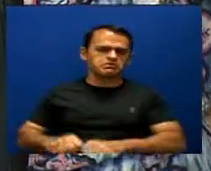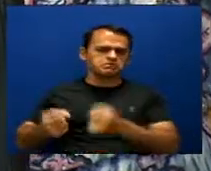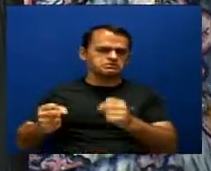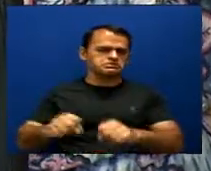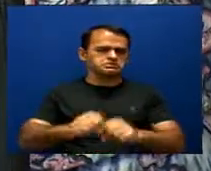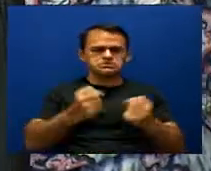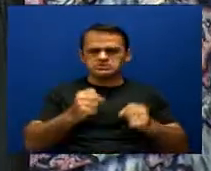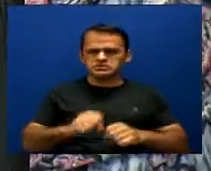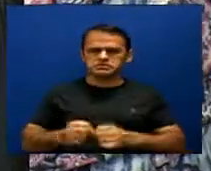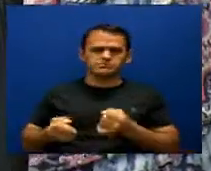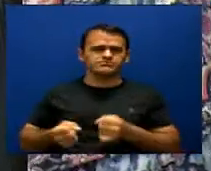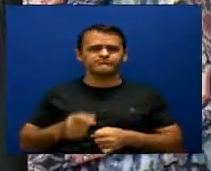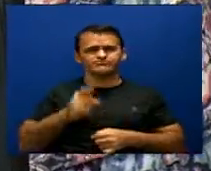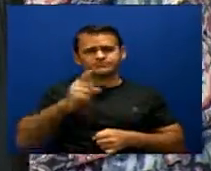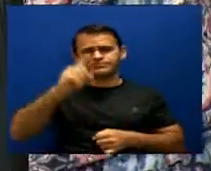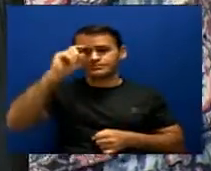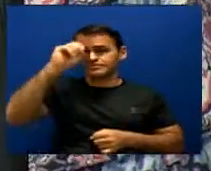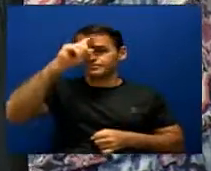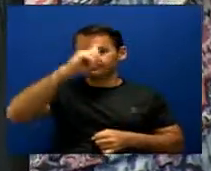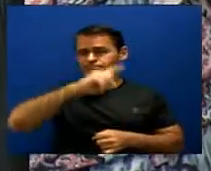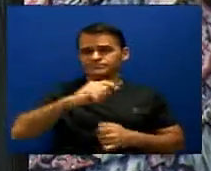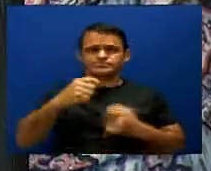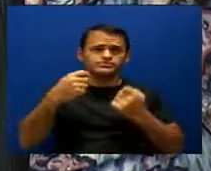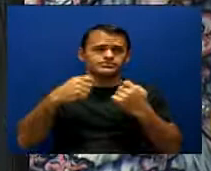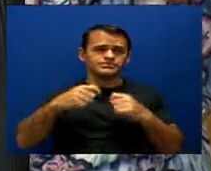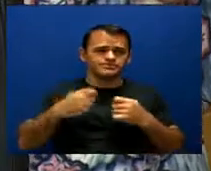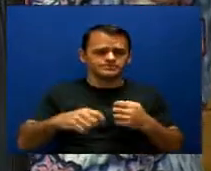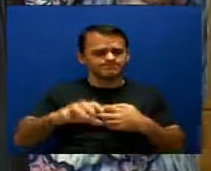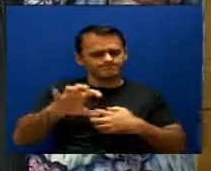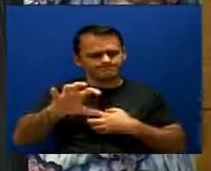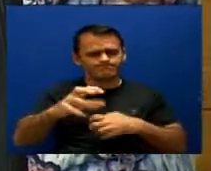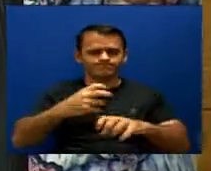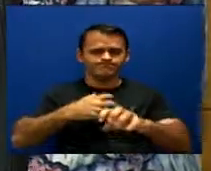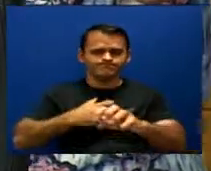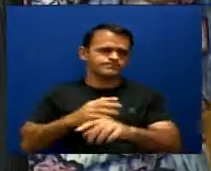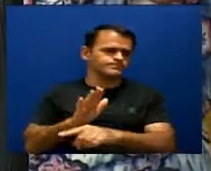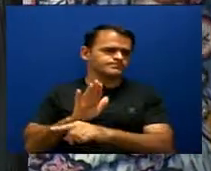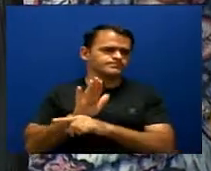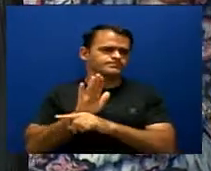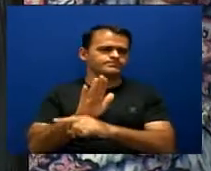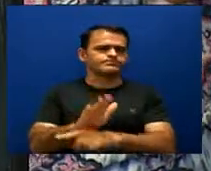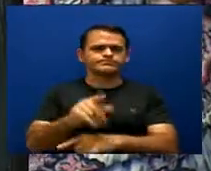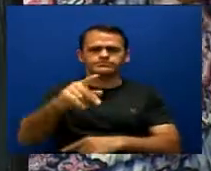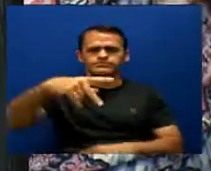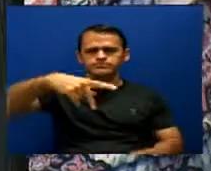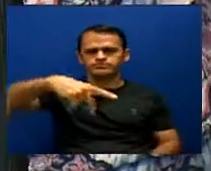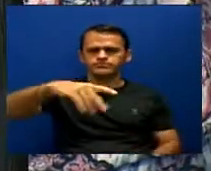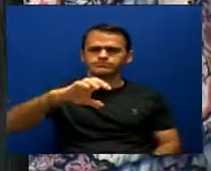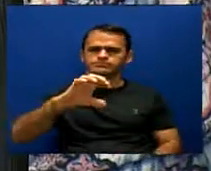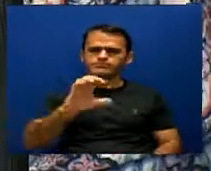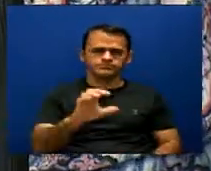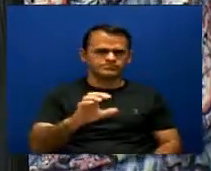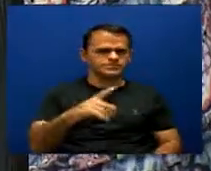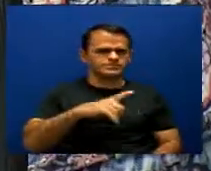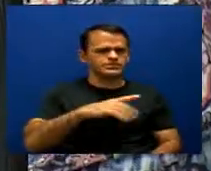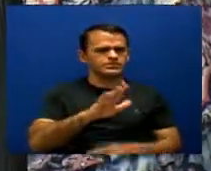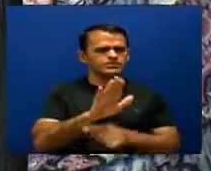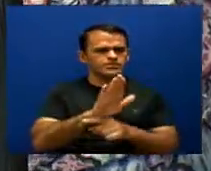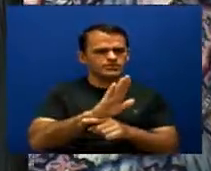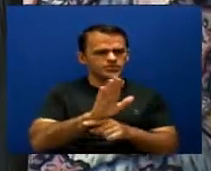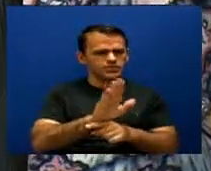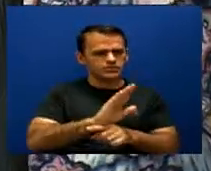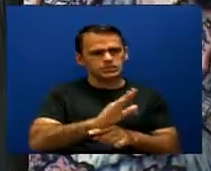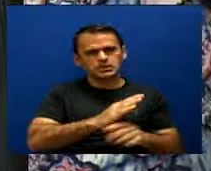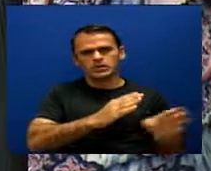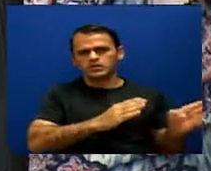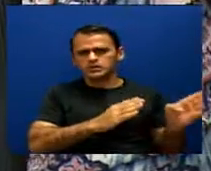com muitas dificuldades, e precisamos olhar com carinho nessa questão da nossa Policlínica. Nós passamos um vídeo aqui, eu fiz